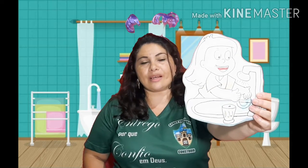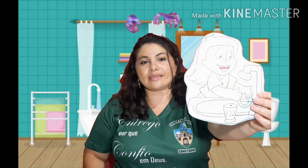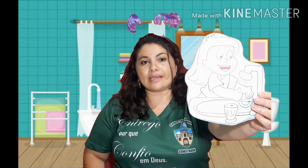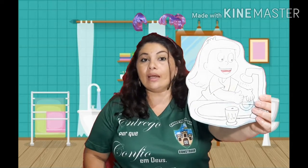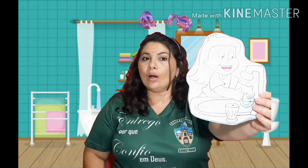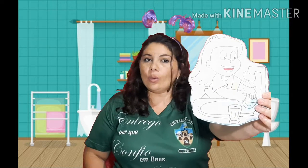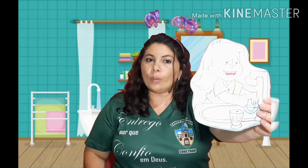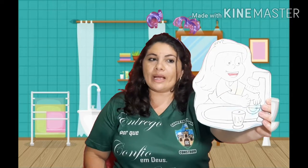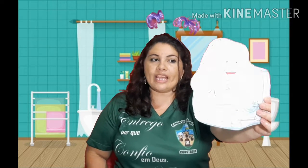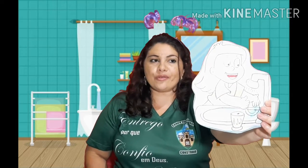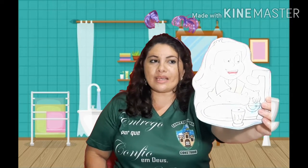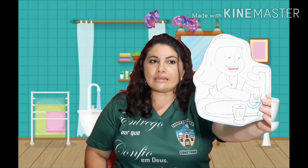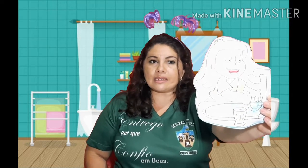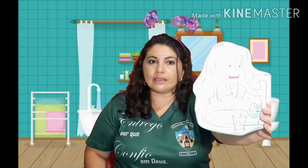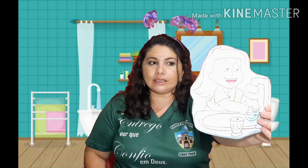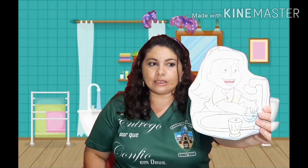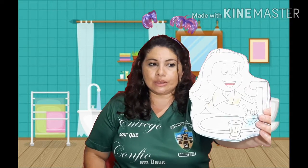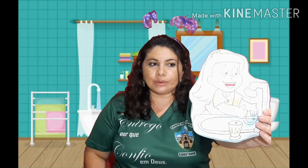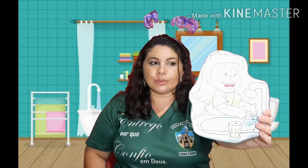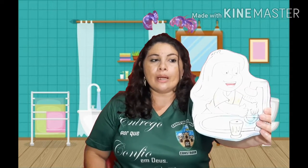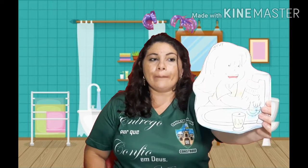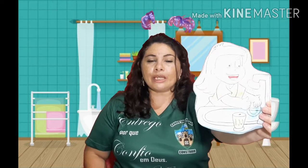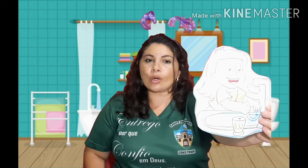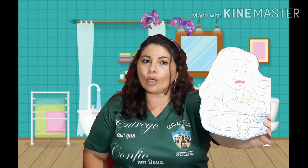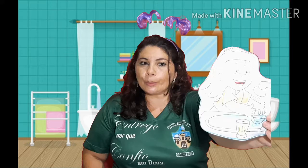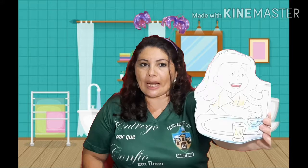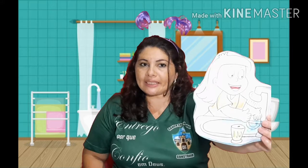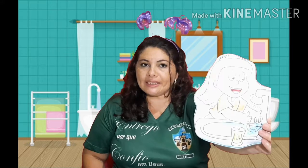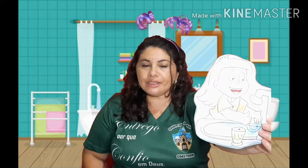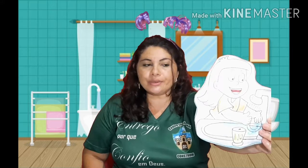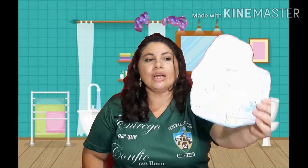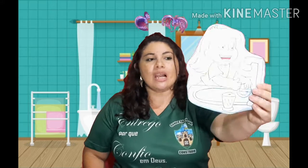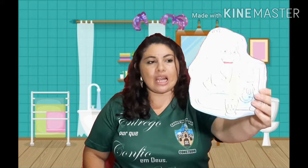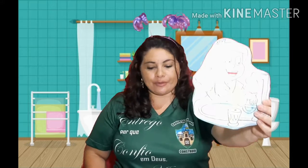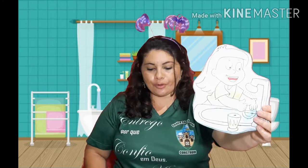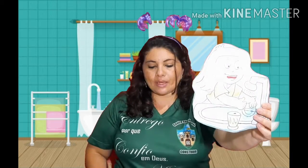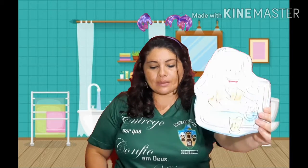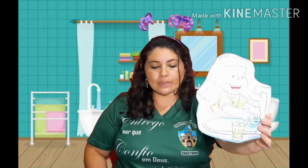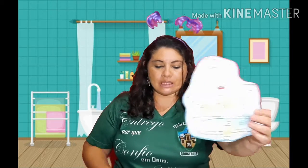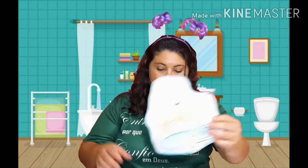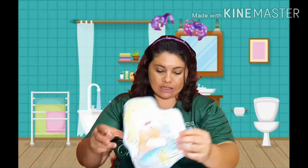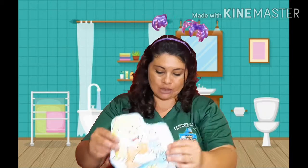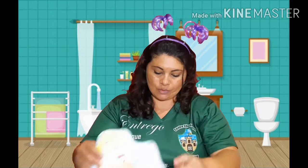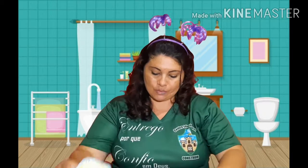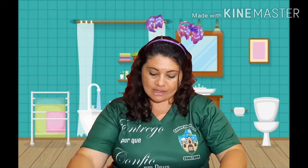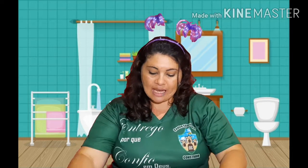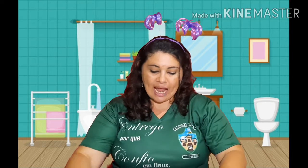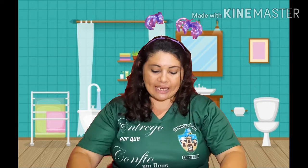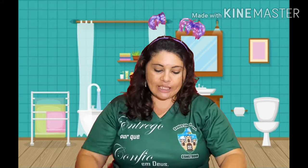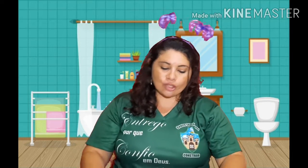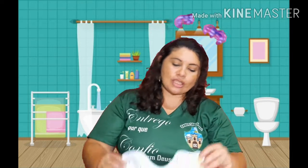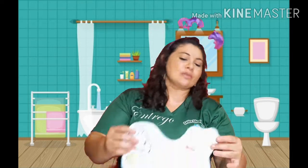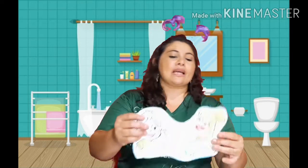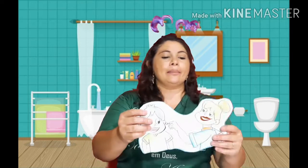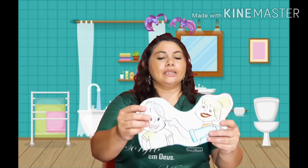irá fazer uma refeição. Brincou no parquinho, lavou as mãos.